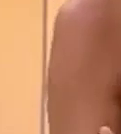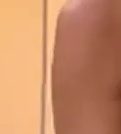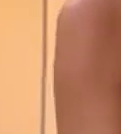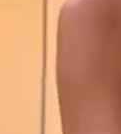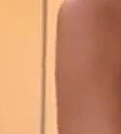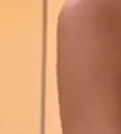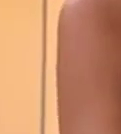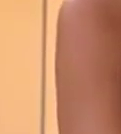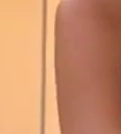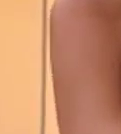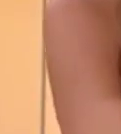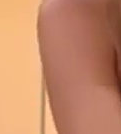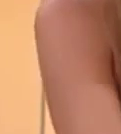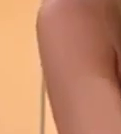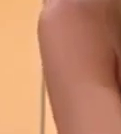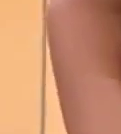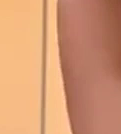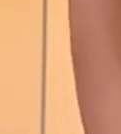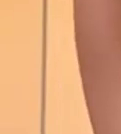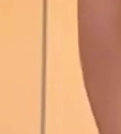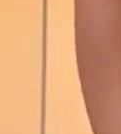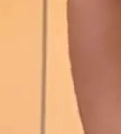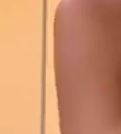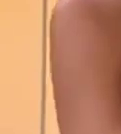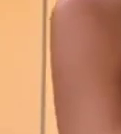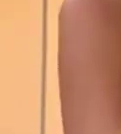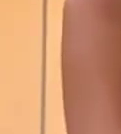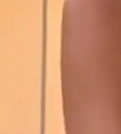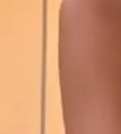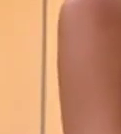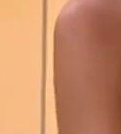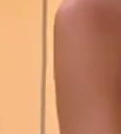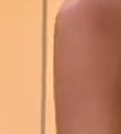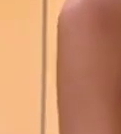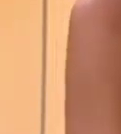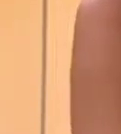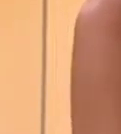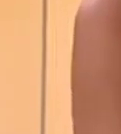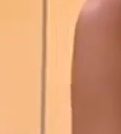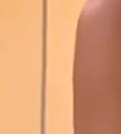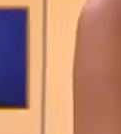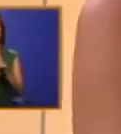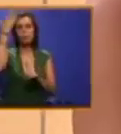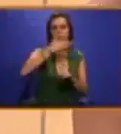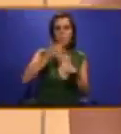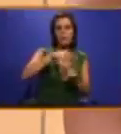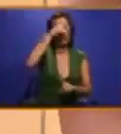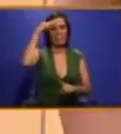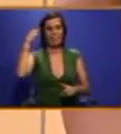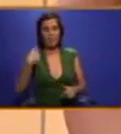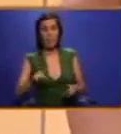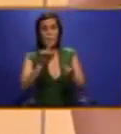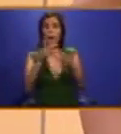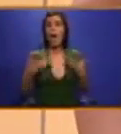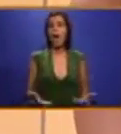esquecido a Lúcia tinha tinha um bocadinho tinha se esquecido como como mulher eh porque também passam uns tempos difíceis mas